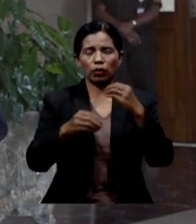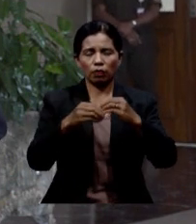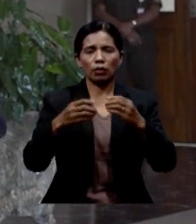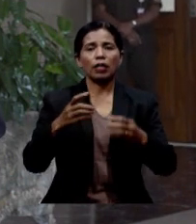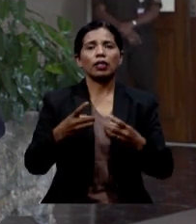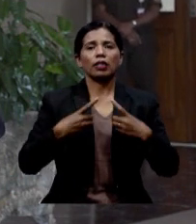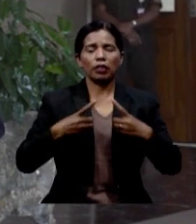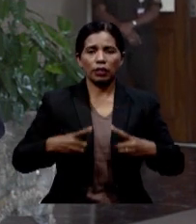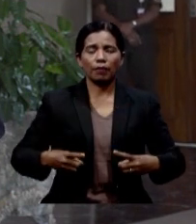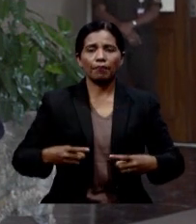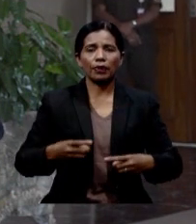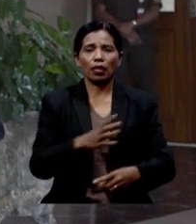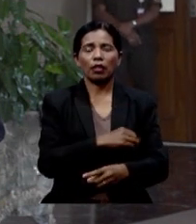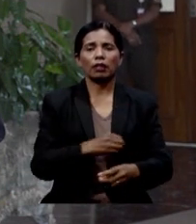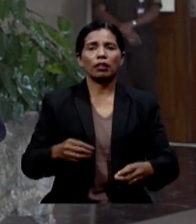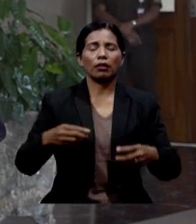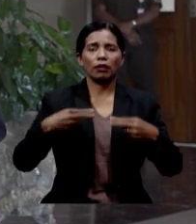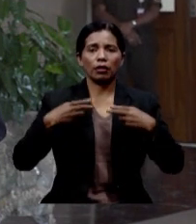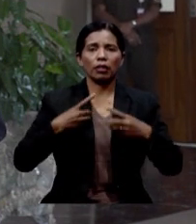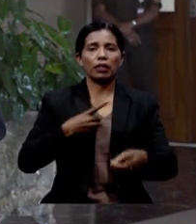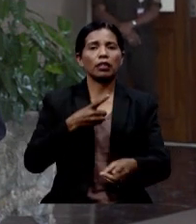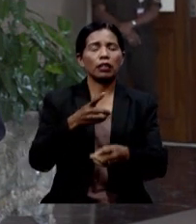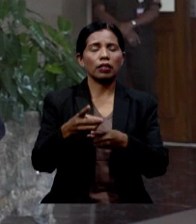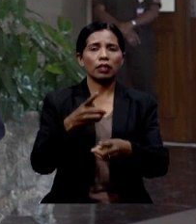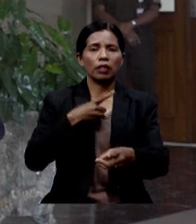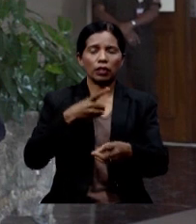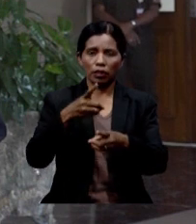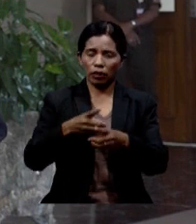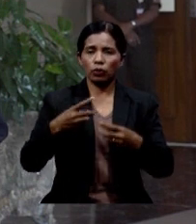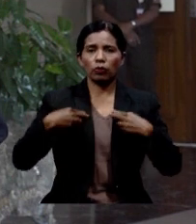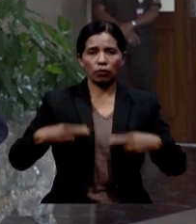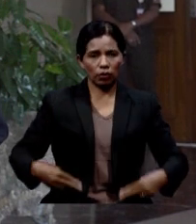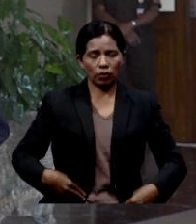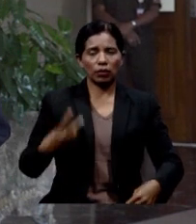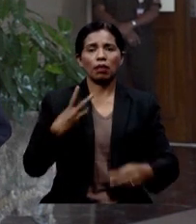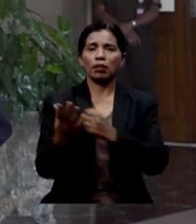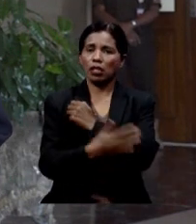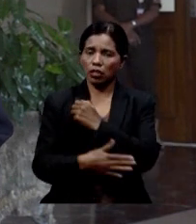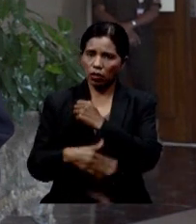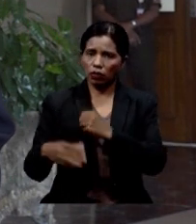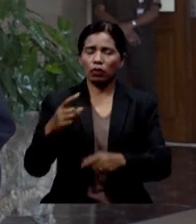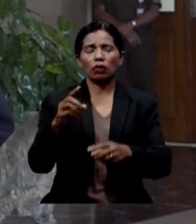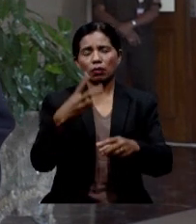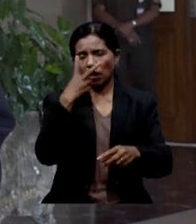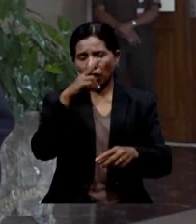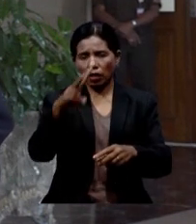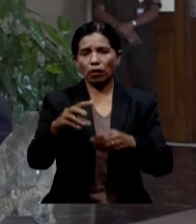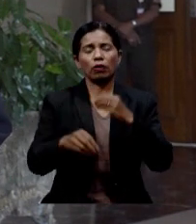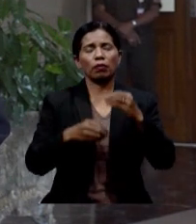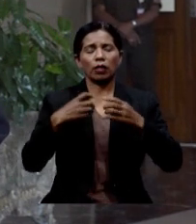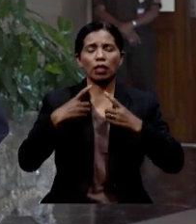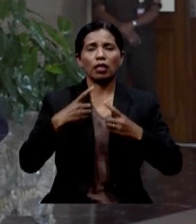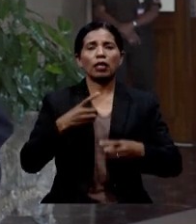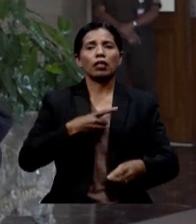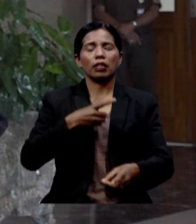Rain, e a Fórum Regional no Internacional Sira. Portanto, se continua em fase com a situação de direitos humanos, la bela